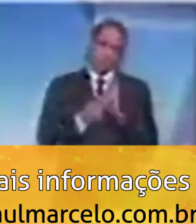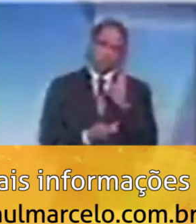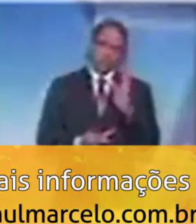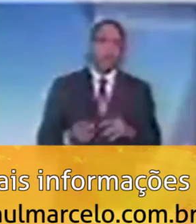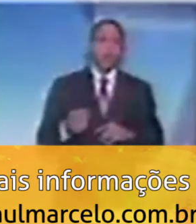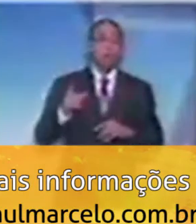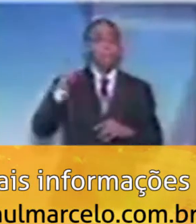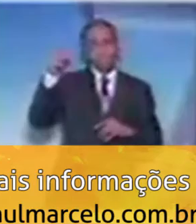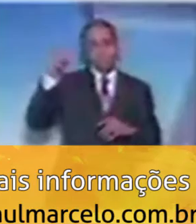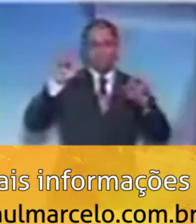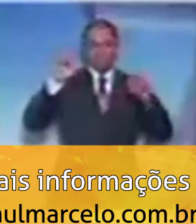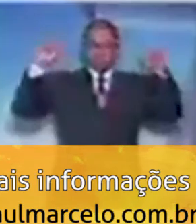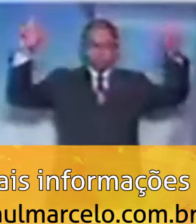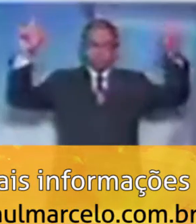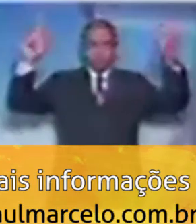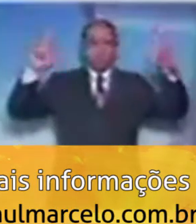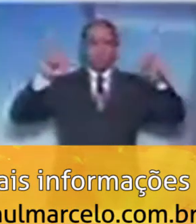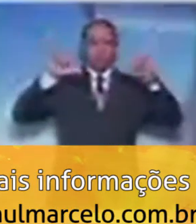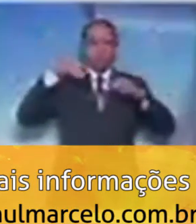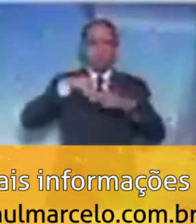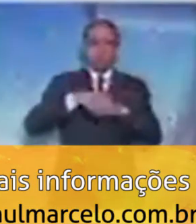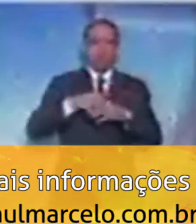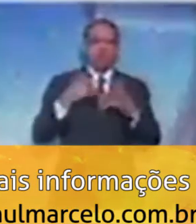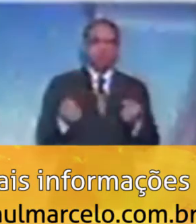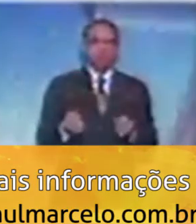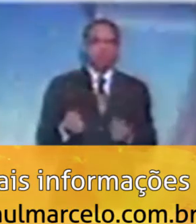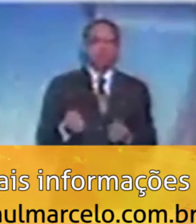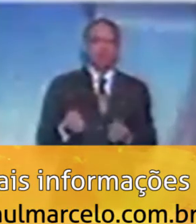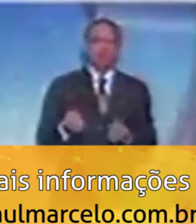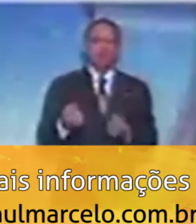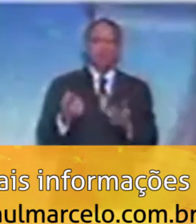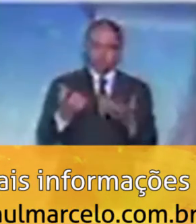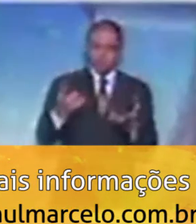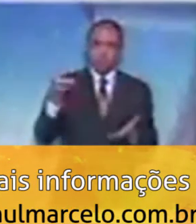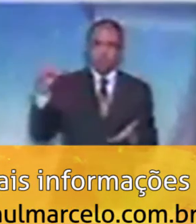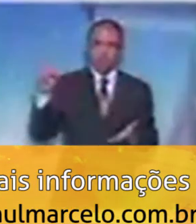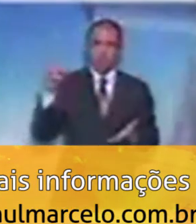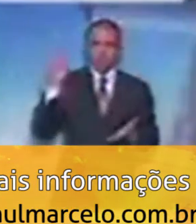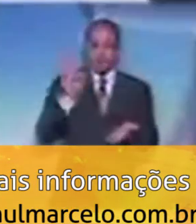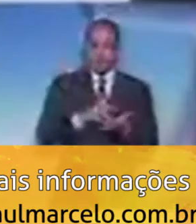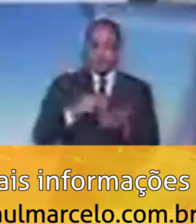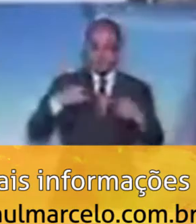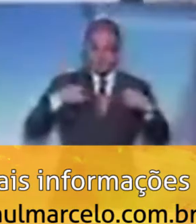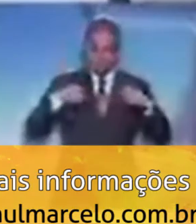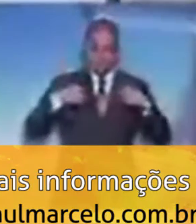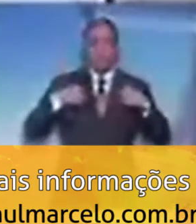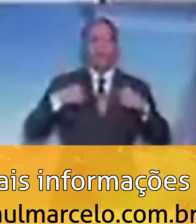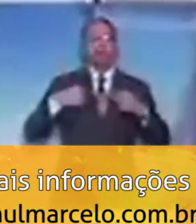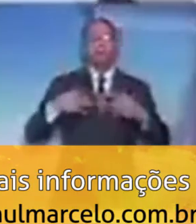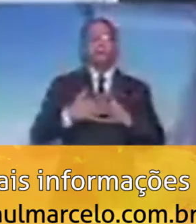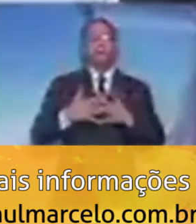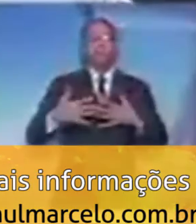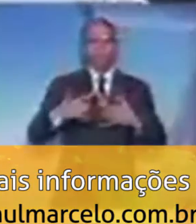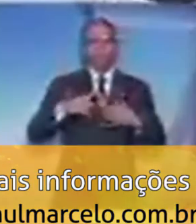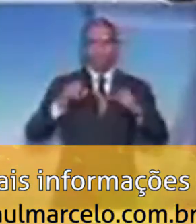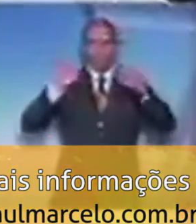colando cartaz com a fotografia dos deputados que votaram a favor desse projeto. Ficaram aqui fazer esse registro. Na minha cidade tem até outdoor, né?